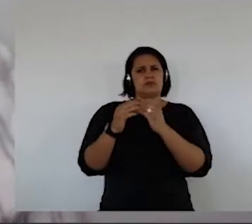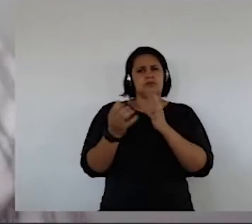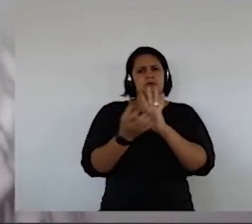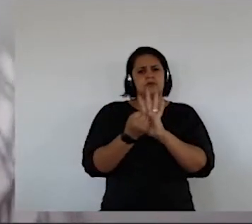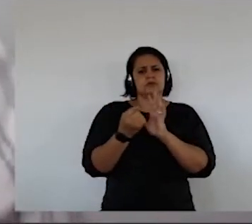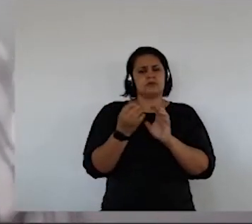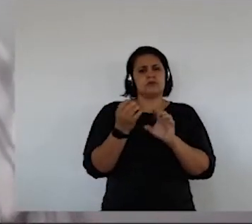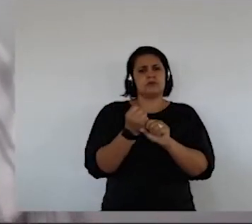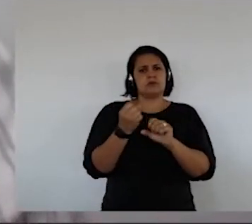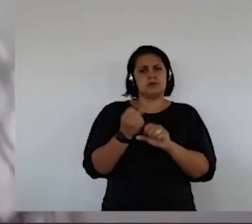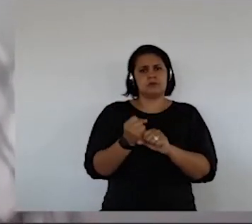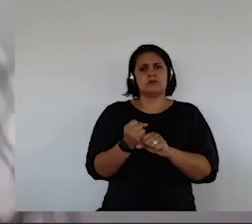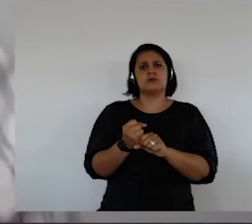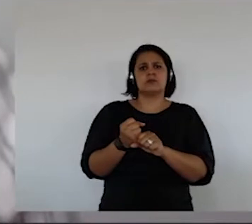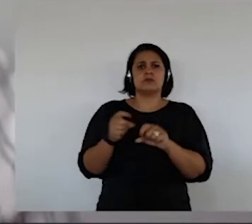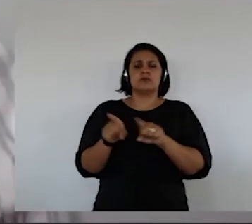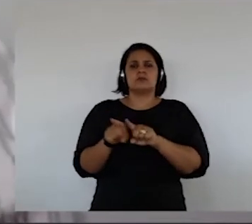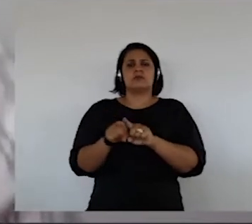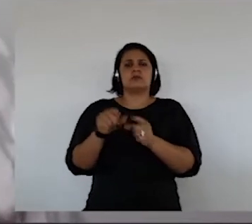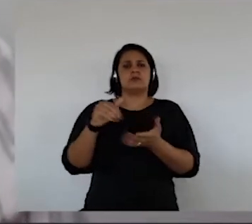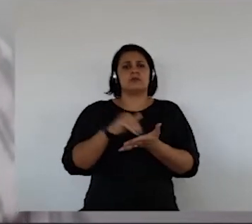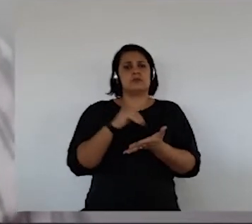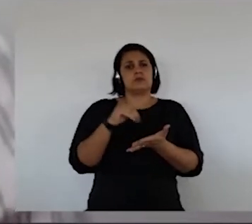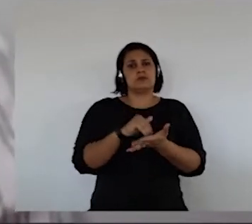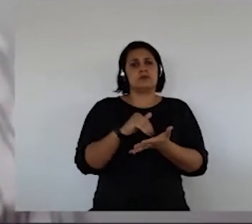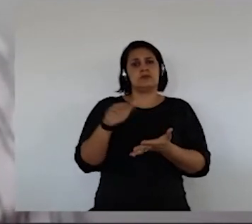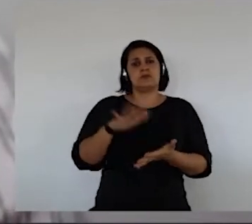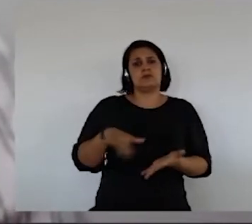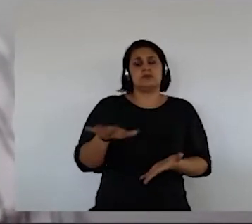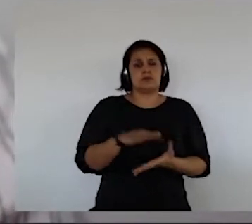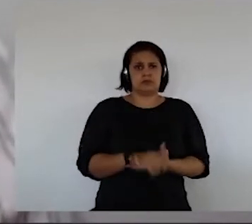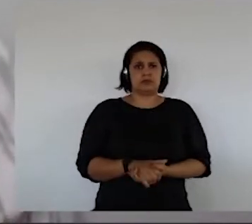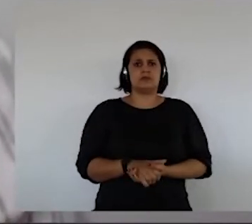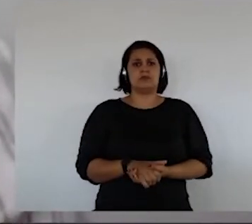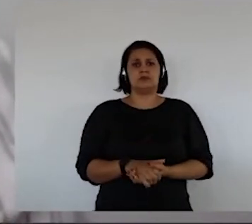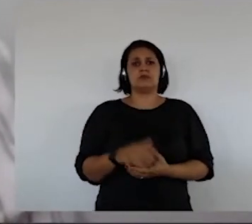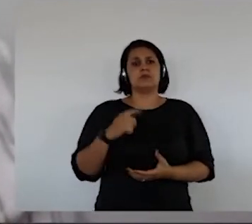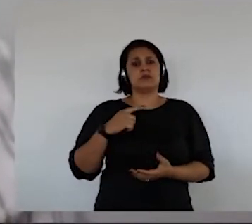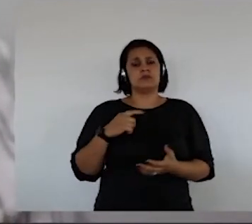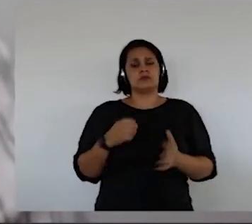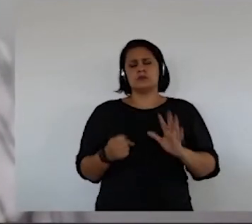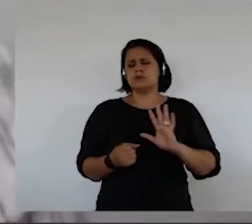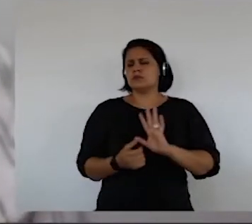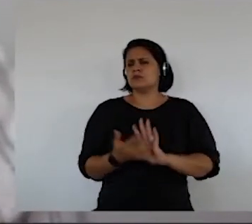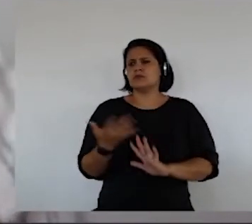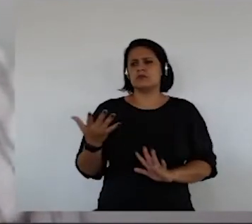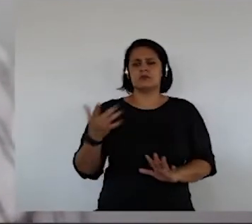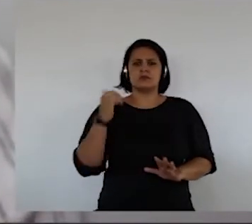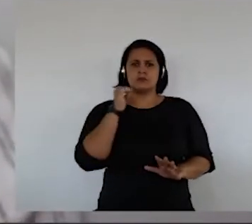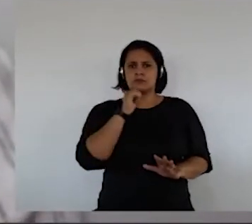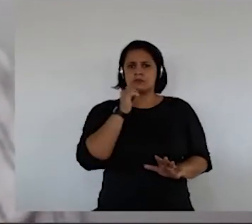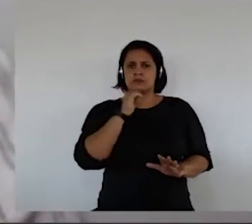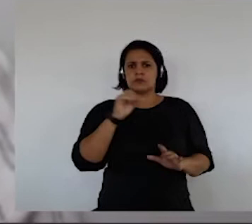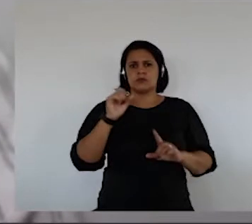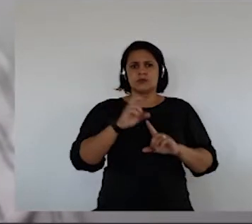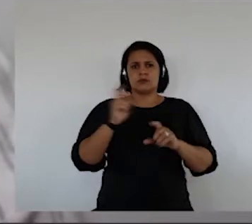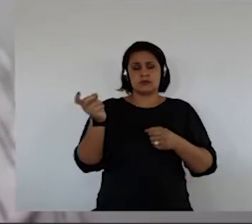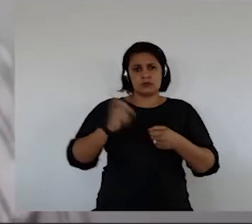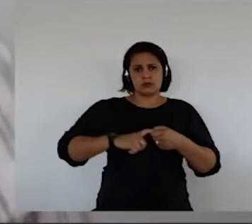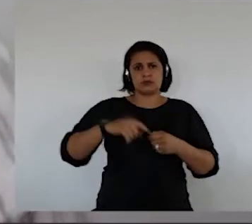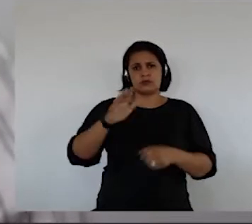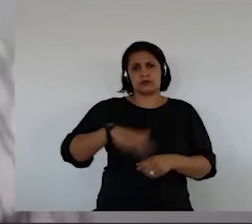bancas, aliás, nos escritórios em geral, e é ínfima a quantidade de mulheres que são sócias nas maiores bancas do